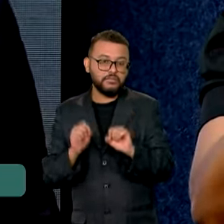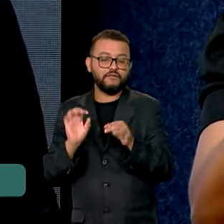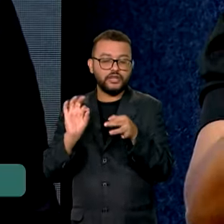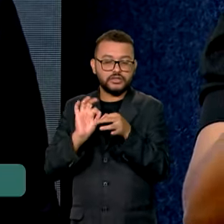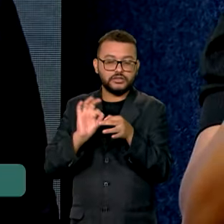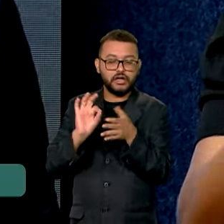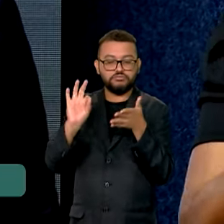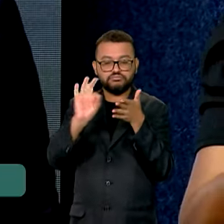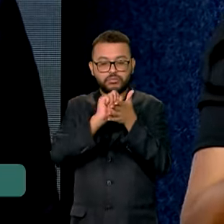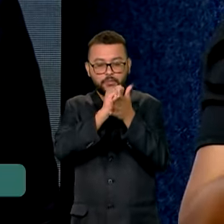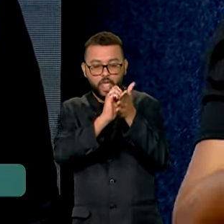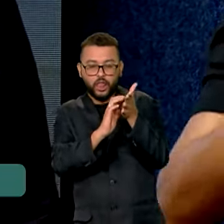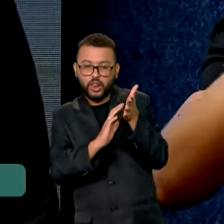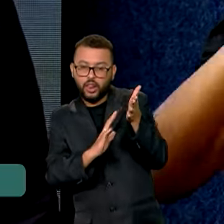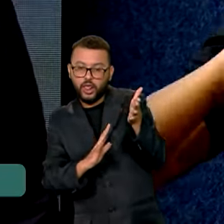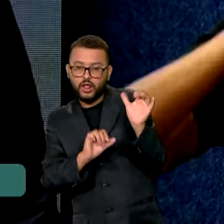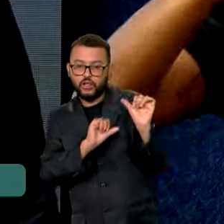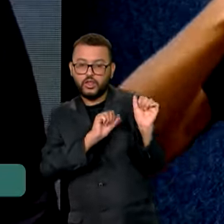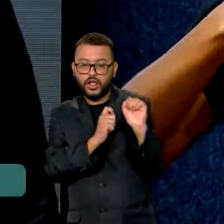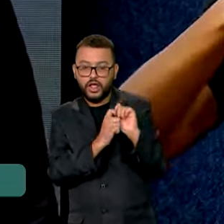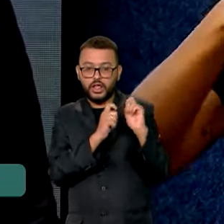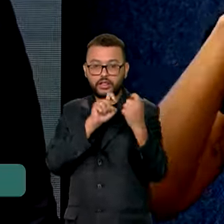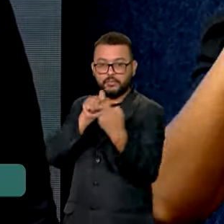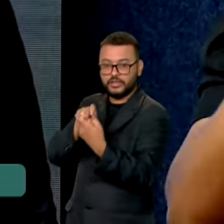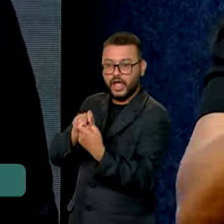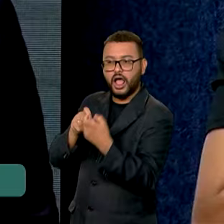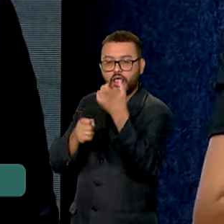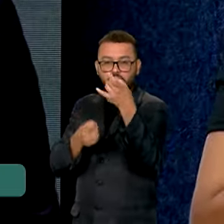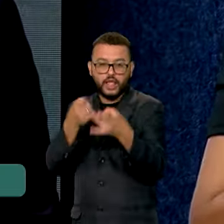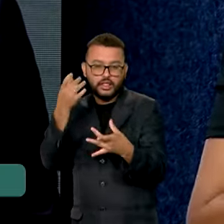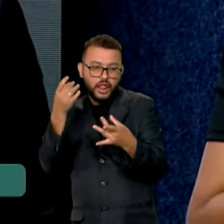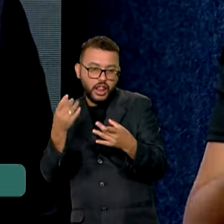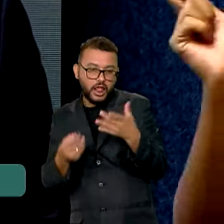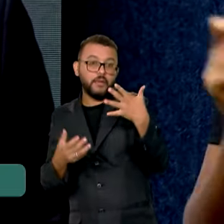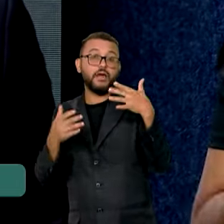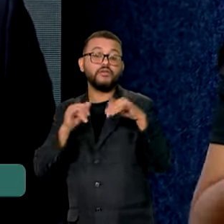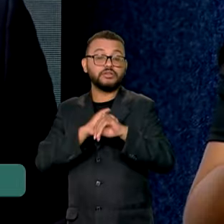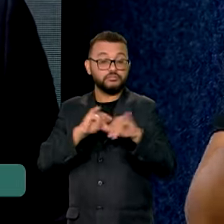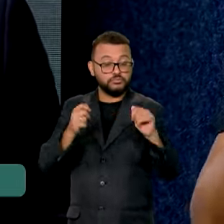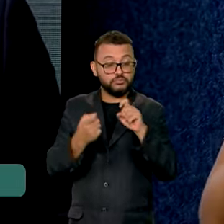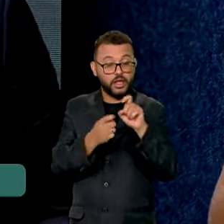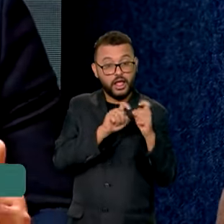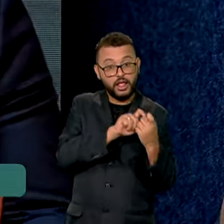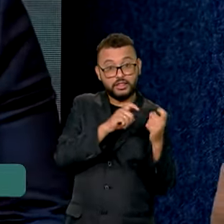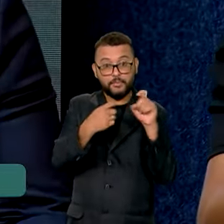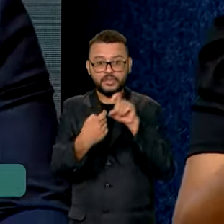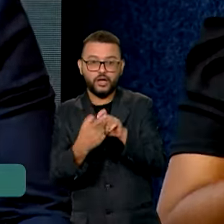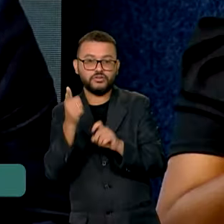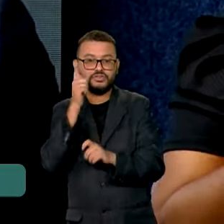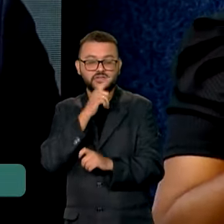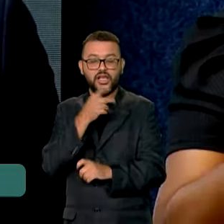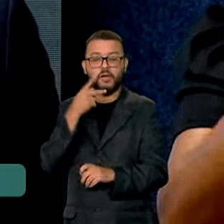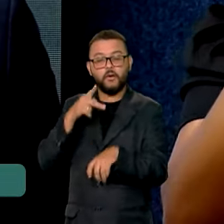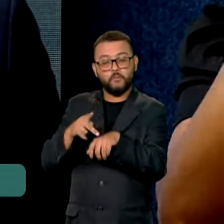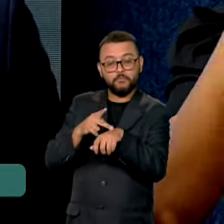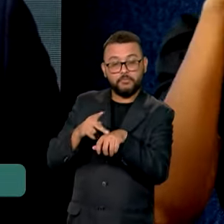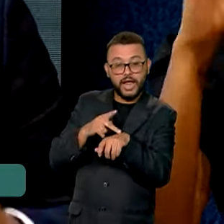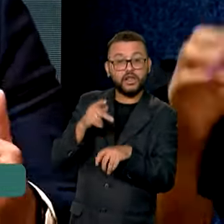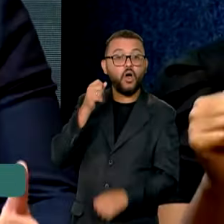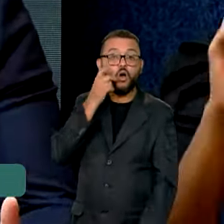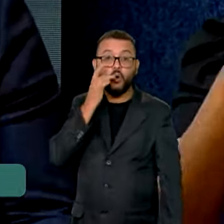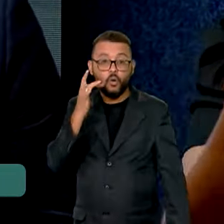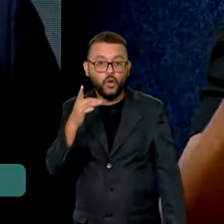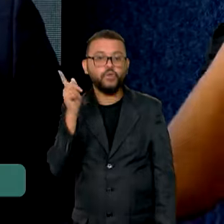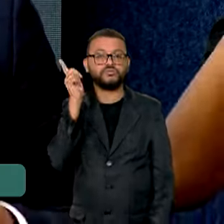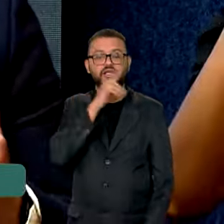fazer o upgrade. E o site é autoexplicativo, é possível fazer esse upgrade. Tendo a conta prata e a conta ouro,